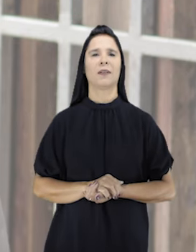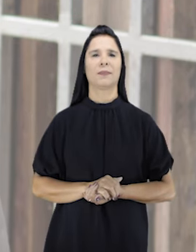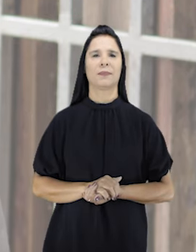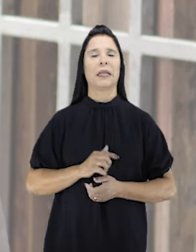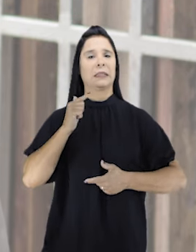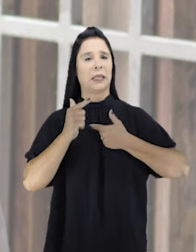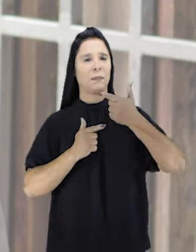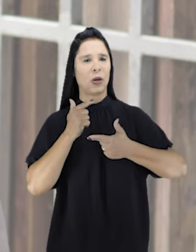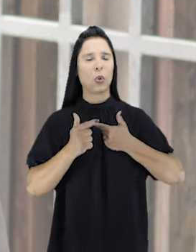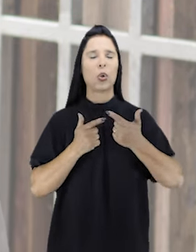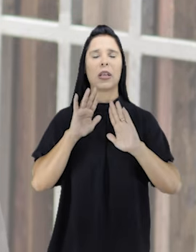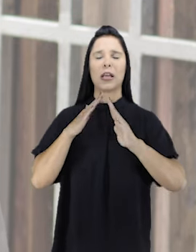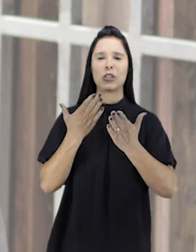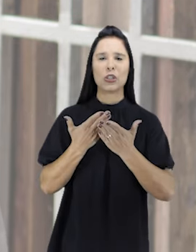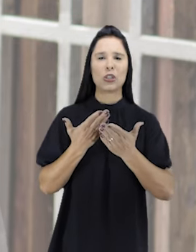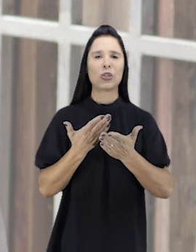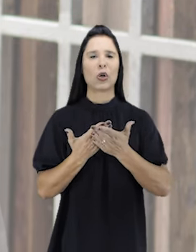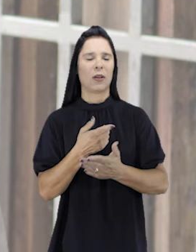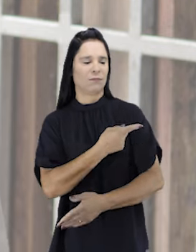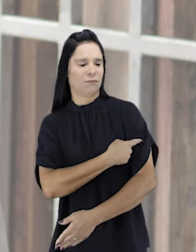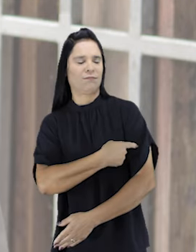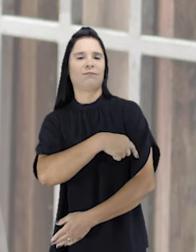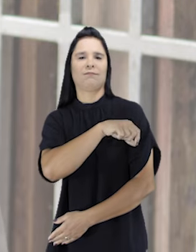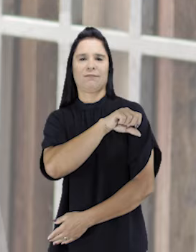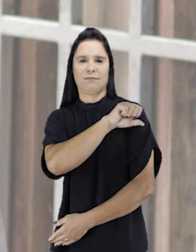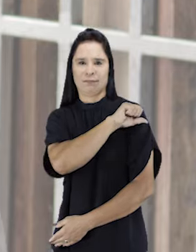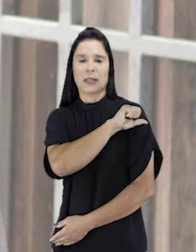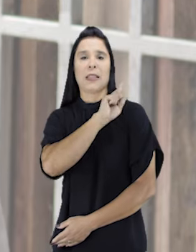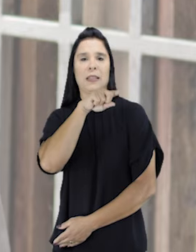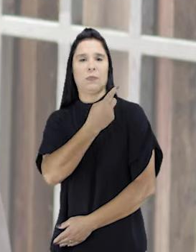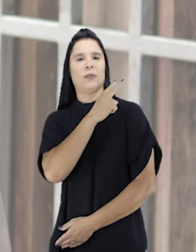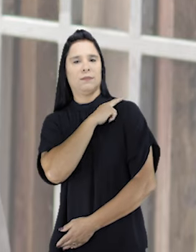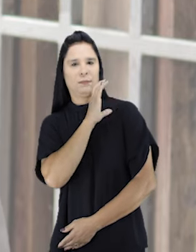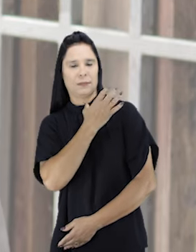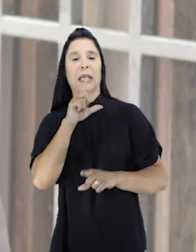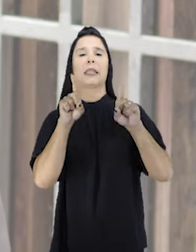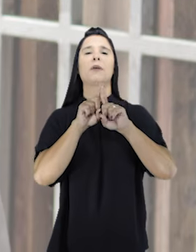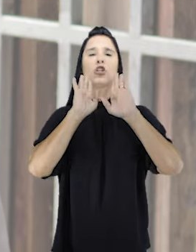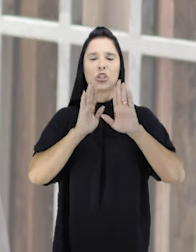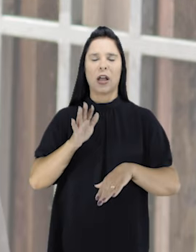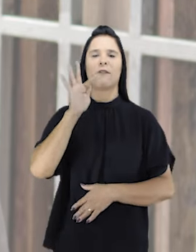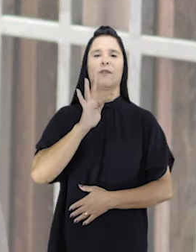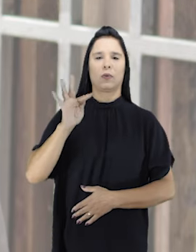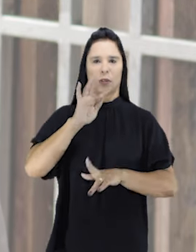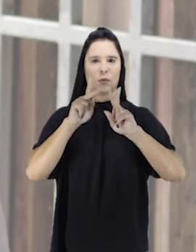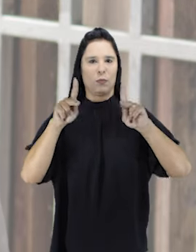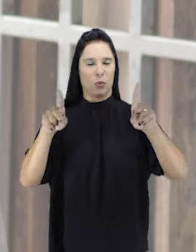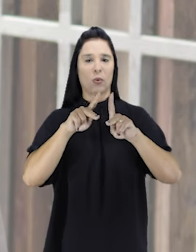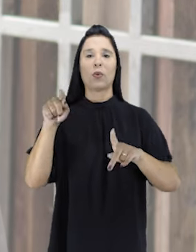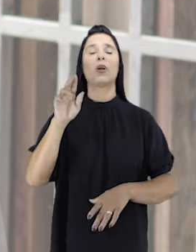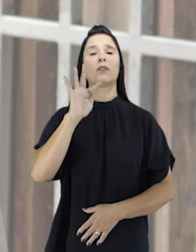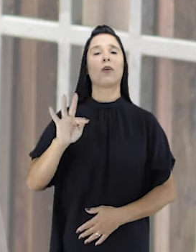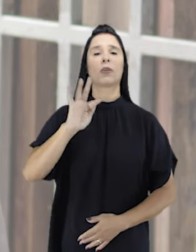atuei na escola básica, no ensino fundamental e médio aqui na cidade, no ensino superior também, numa